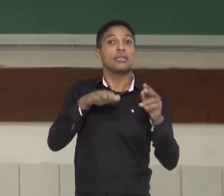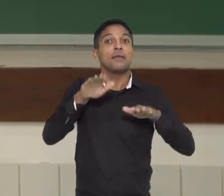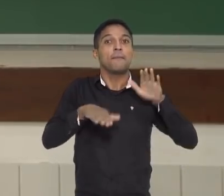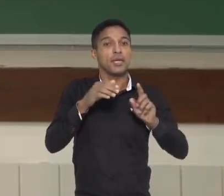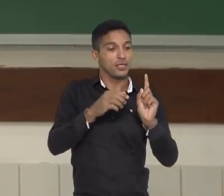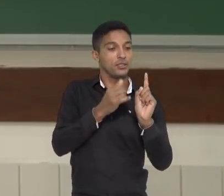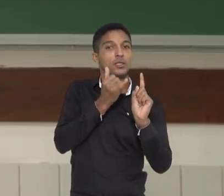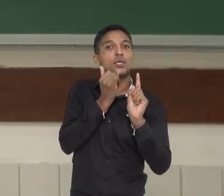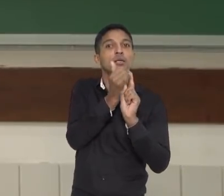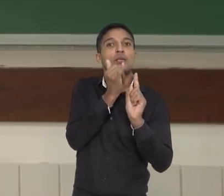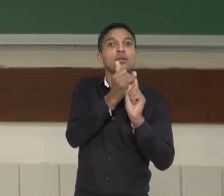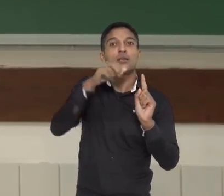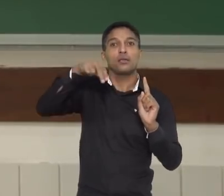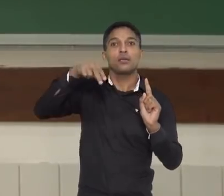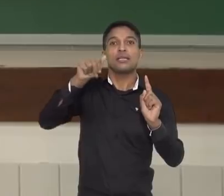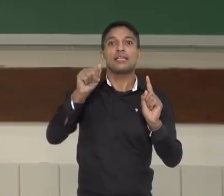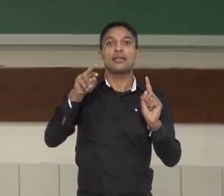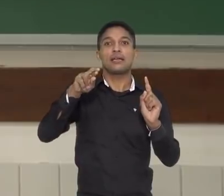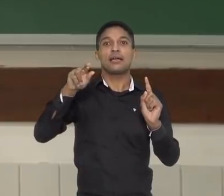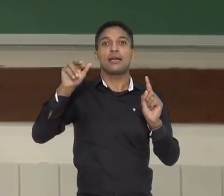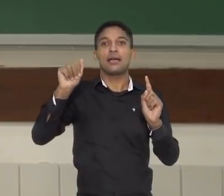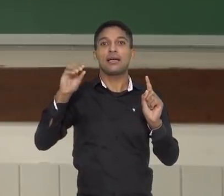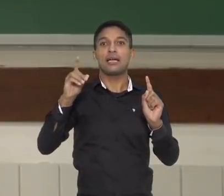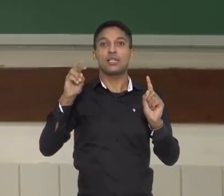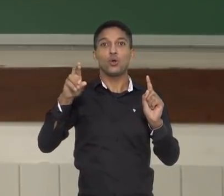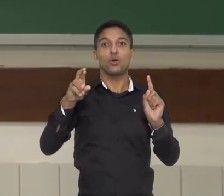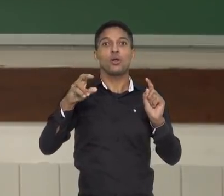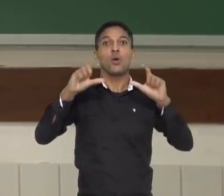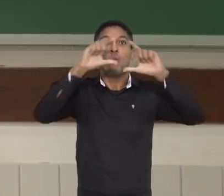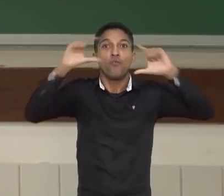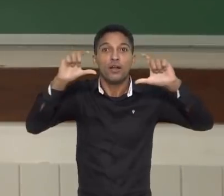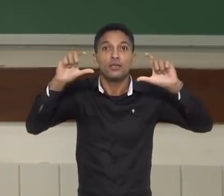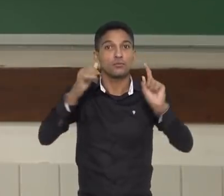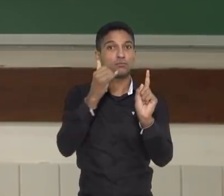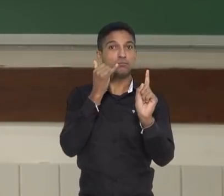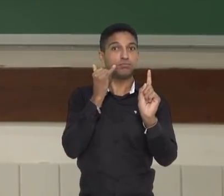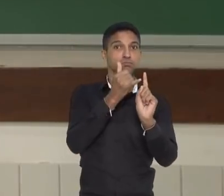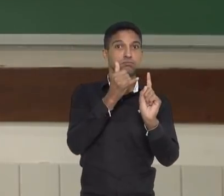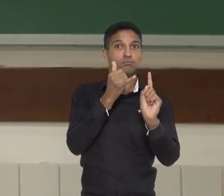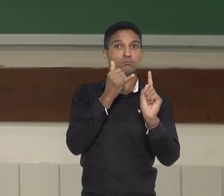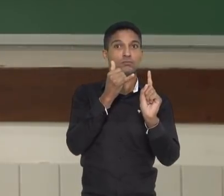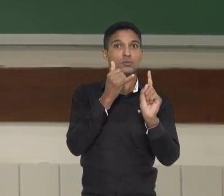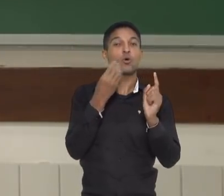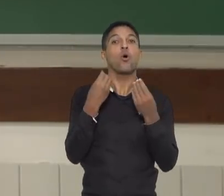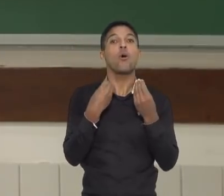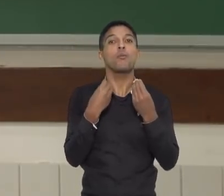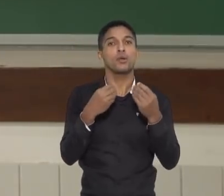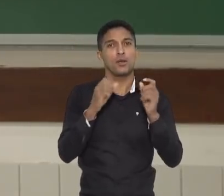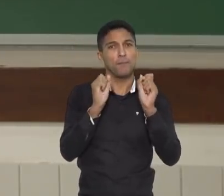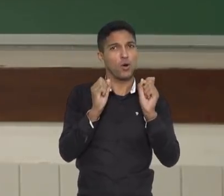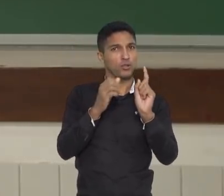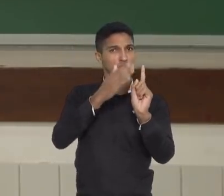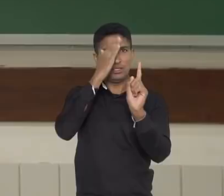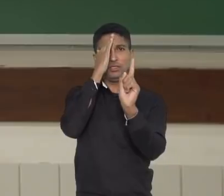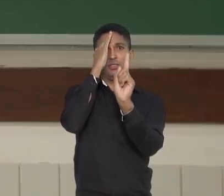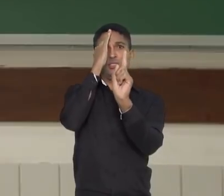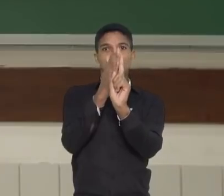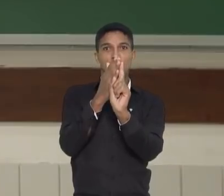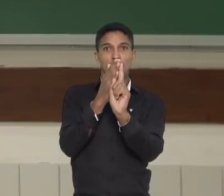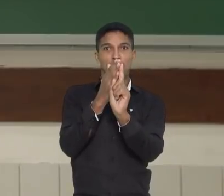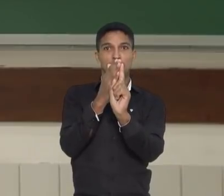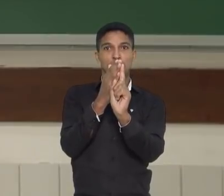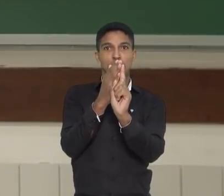vai representar essas falas. Ele pode ser o discurso direto e o discurso